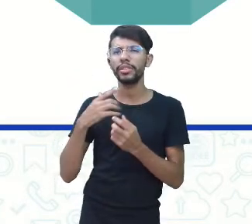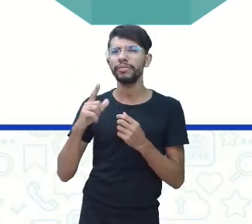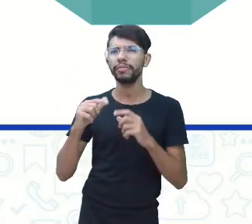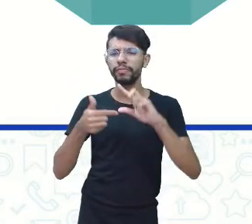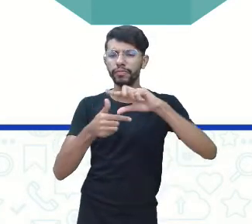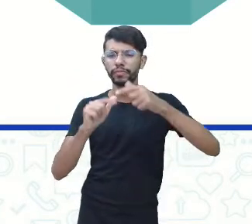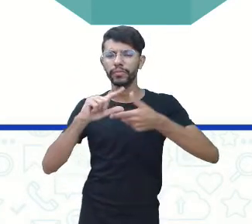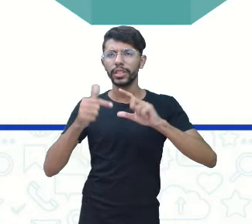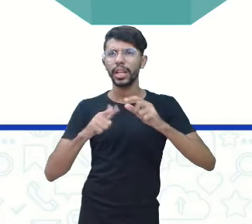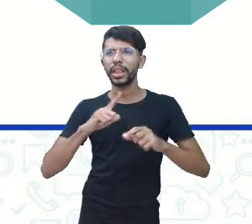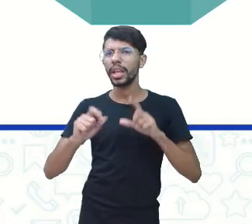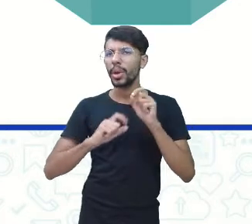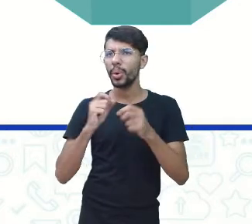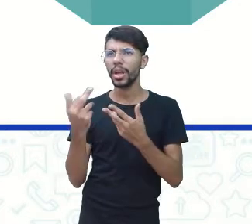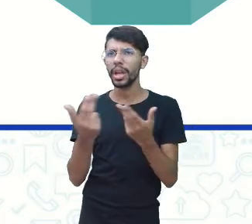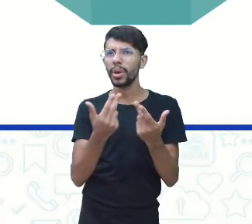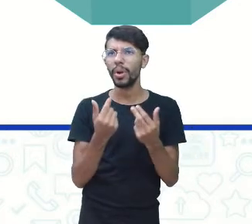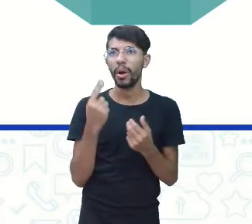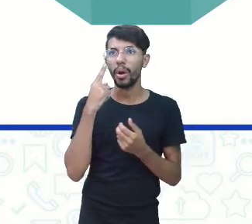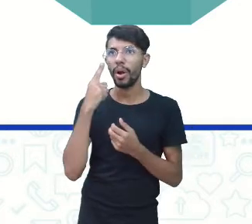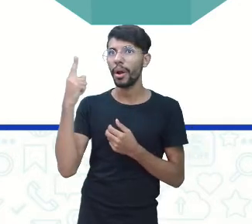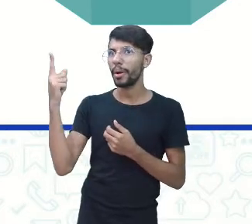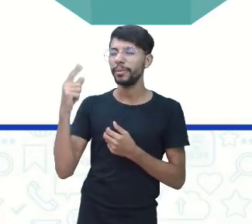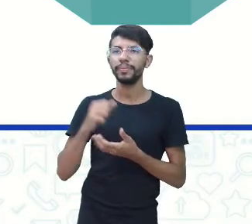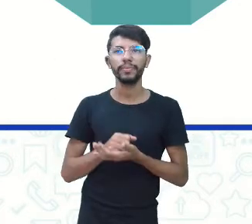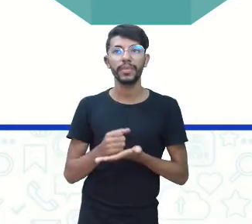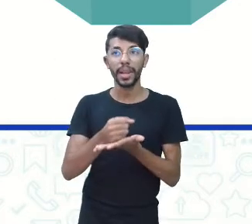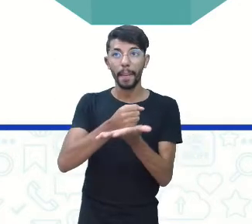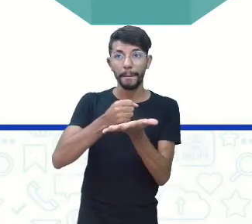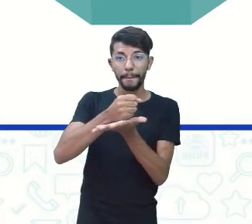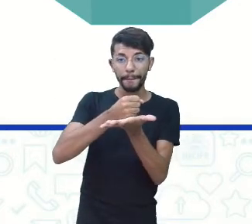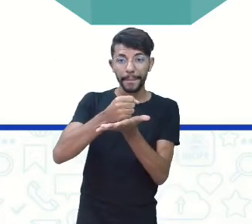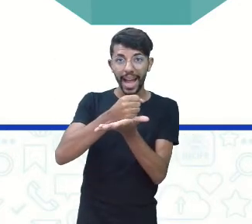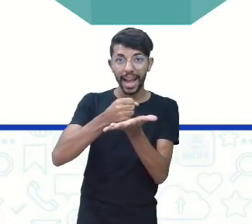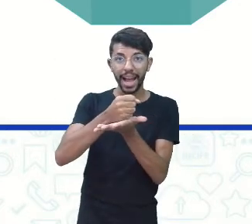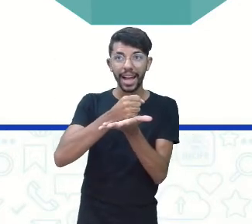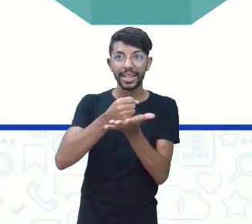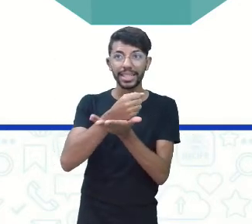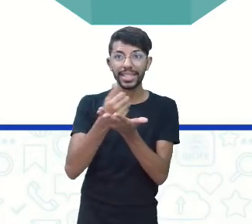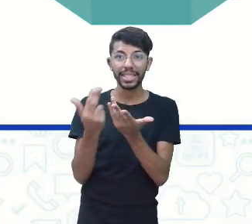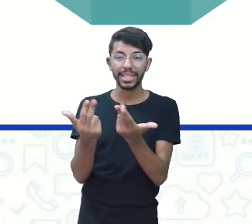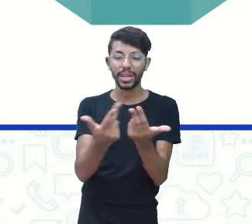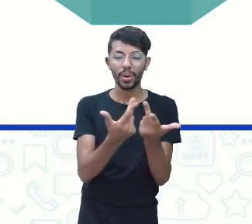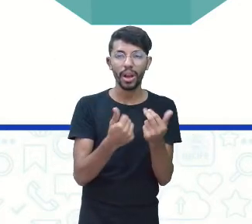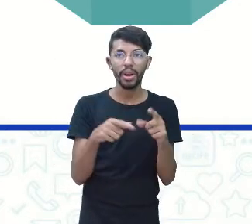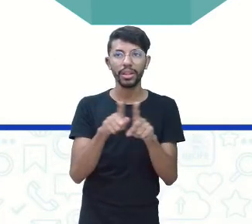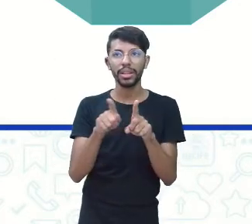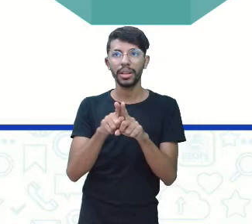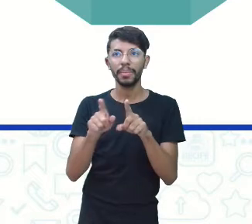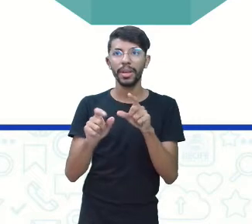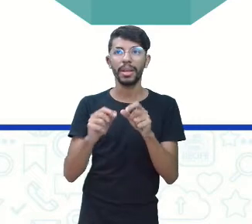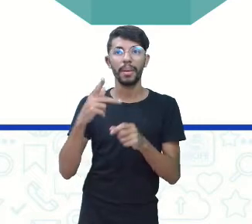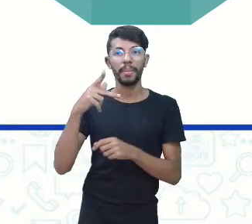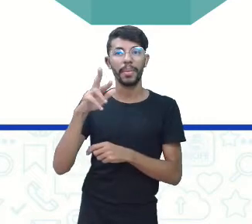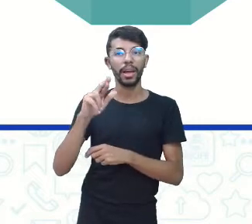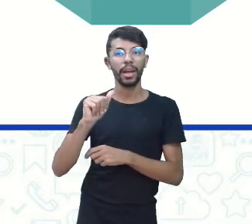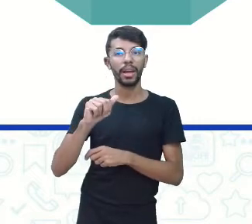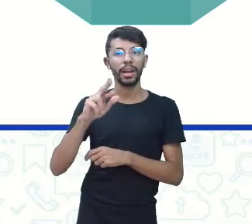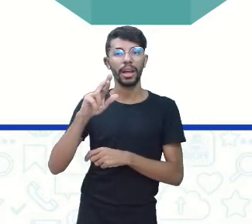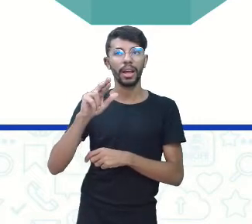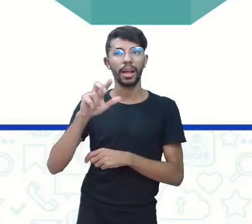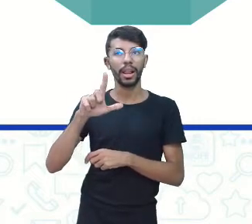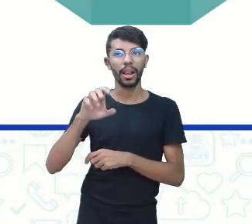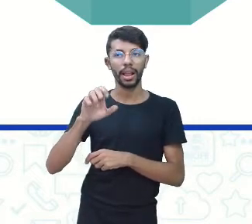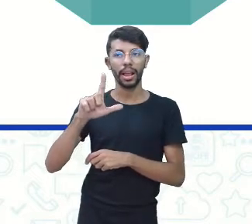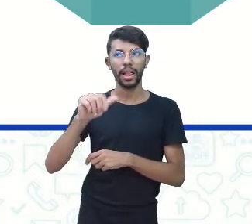eu vou começar dizendo para vocês, tá? A gente tem bases idênticas e paralelas. Como assim, ó? Em cima e embaixo, eu